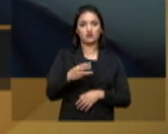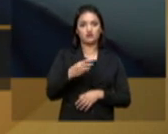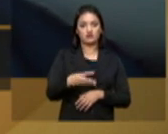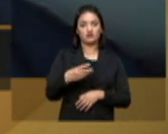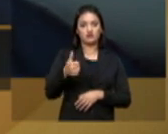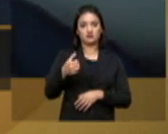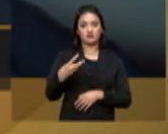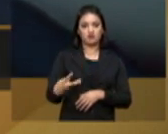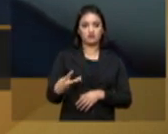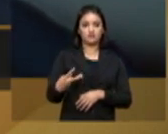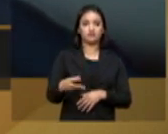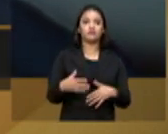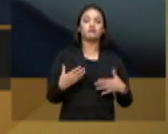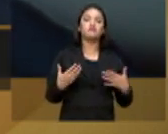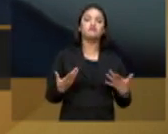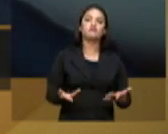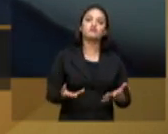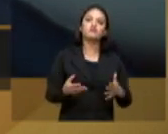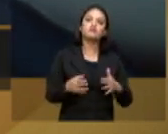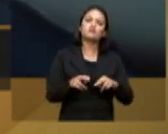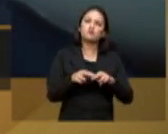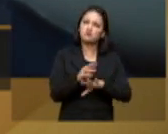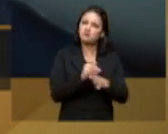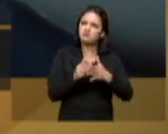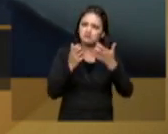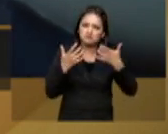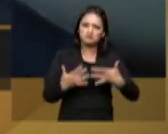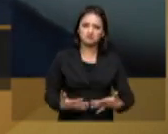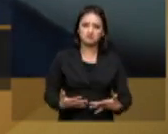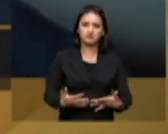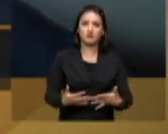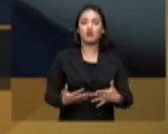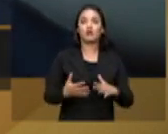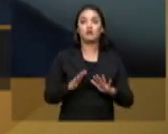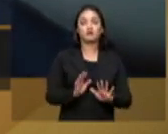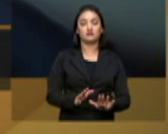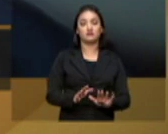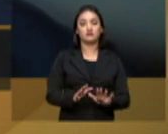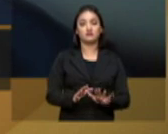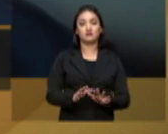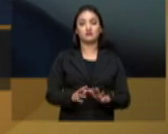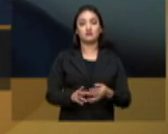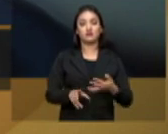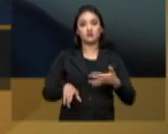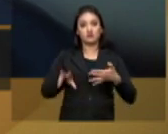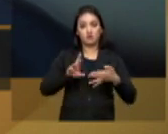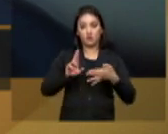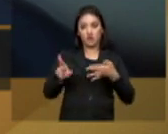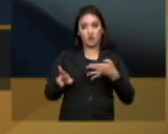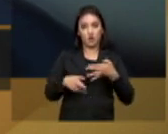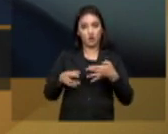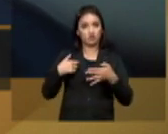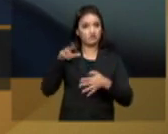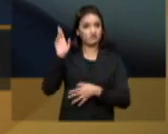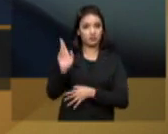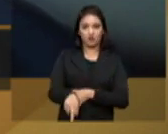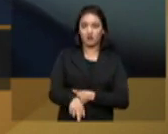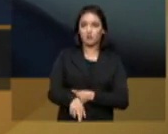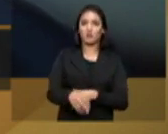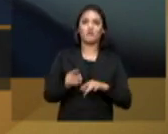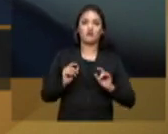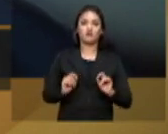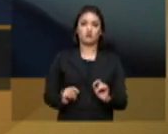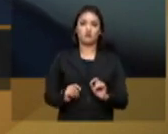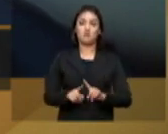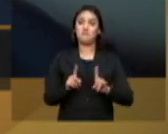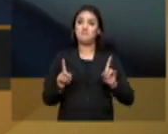R$1.043.303. Em face ao exposto, nego provimento ao recurso extraordinário. Ressalte-se,